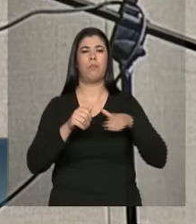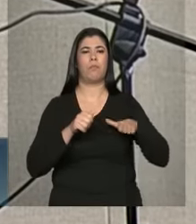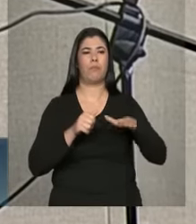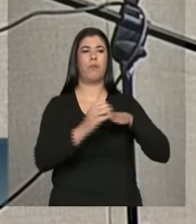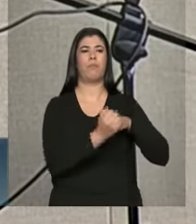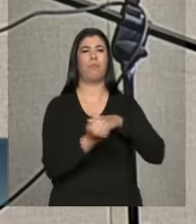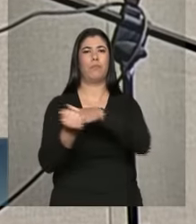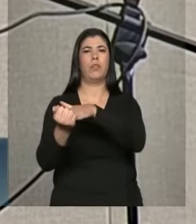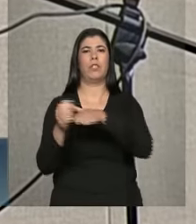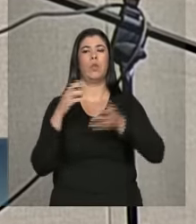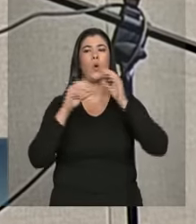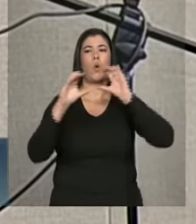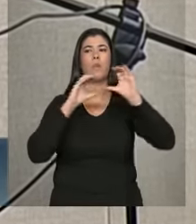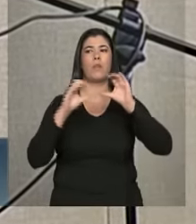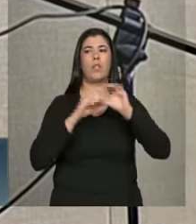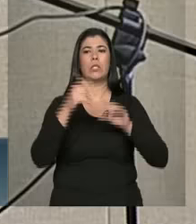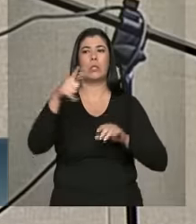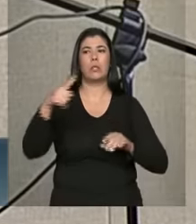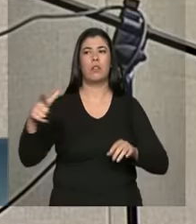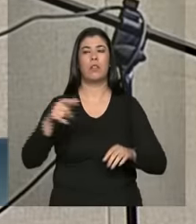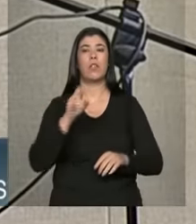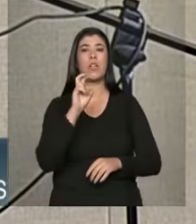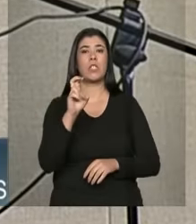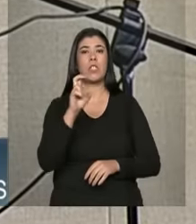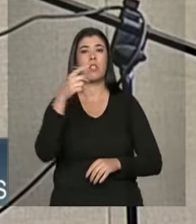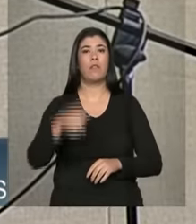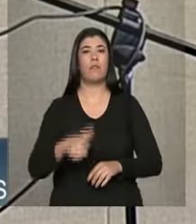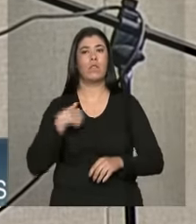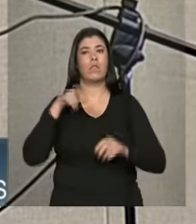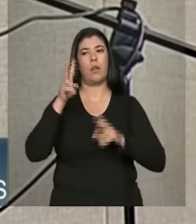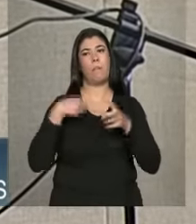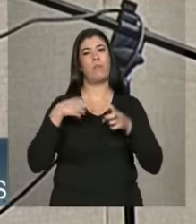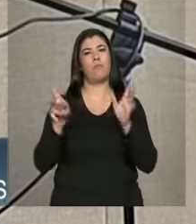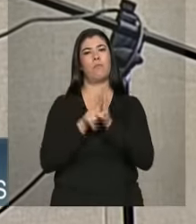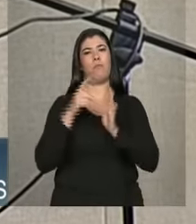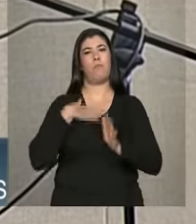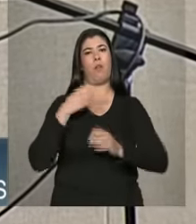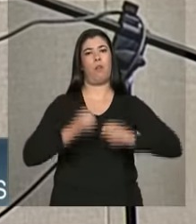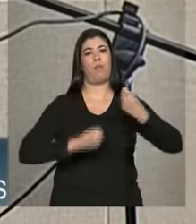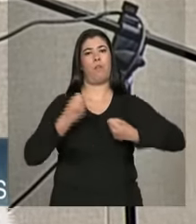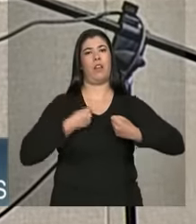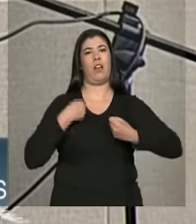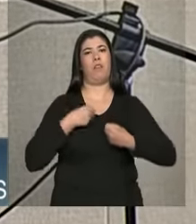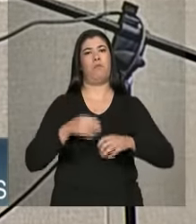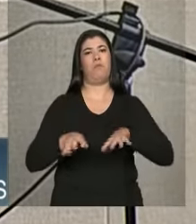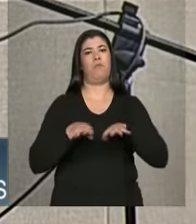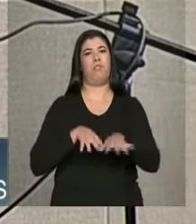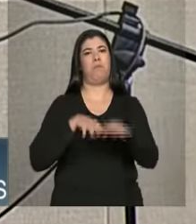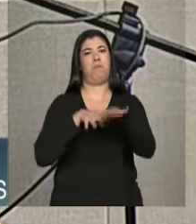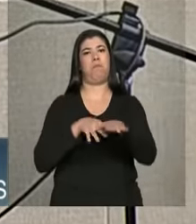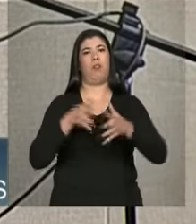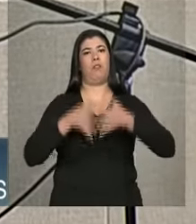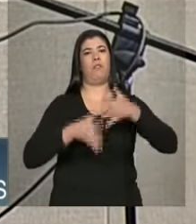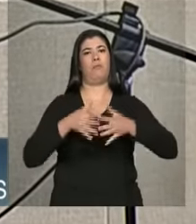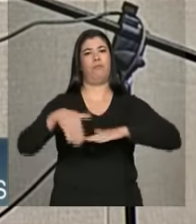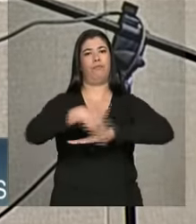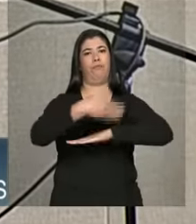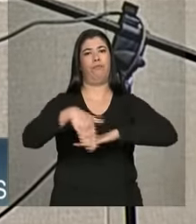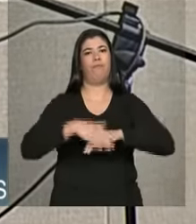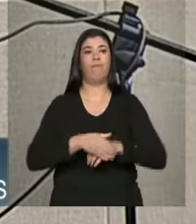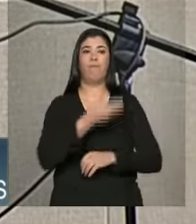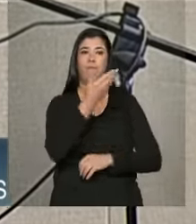diversas vezes na quinta como não comparecesse o proprietário do veículo percebi que era o meu veículo então portanto vossa Voss